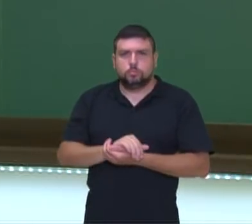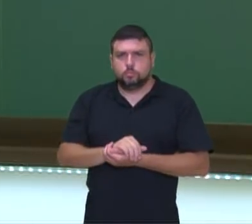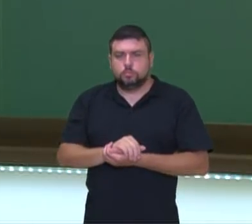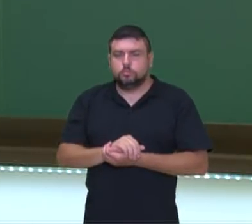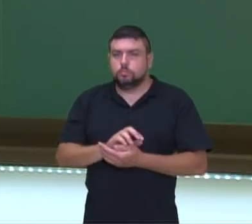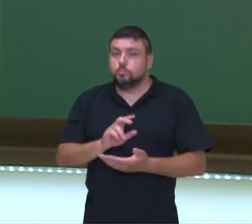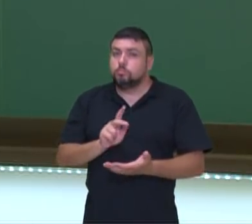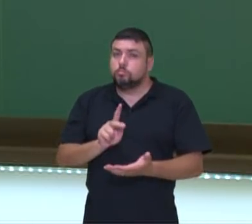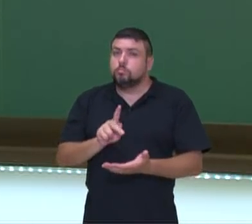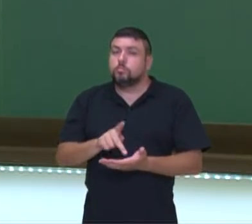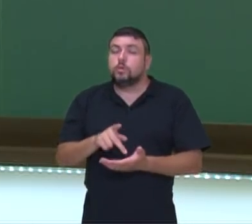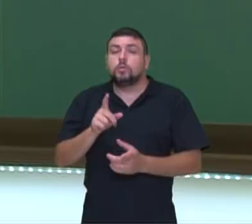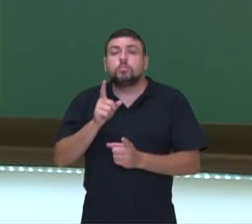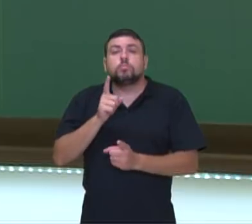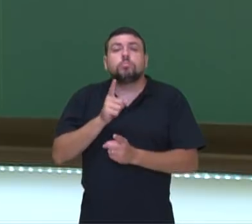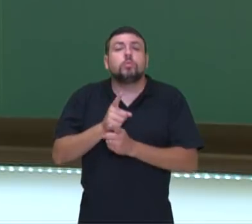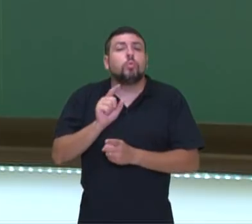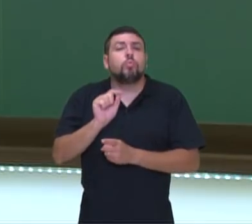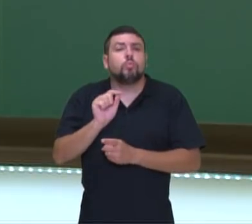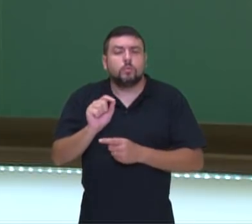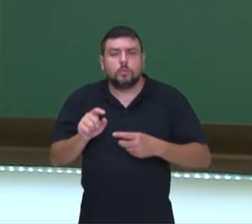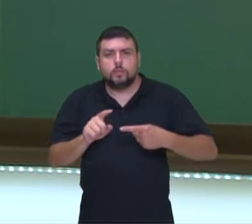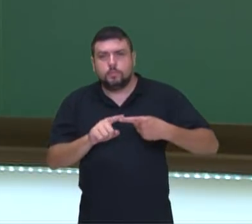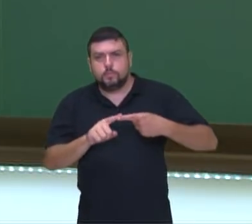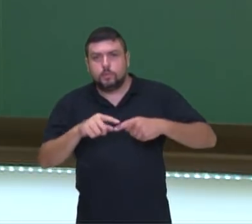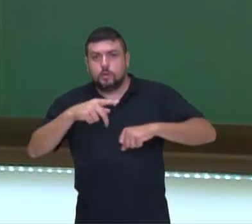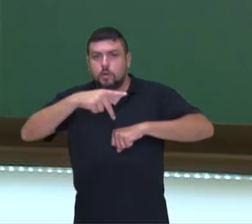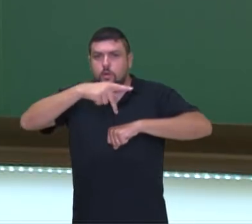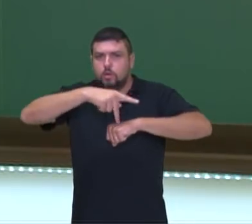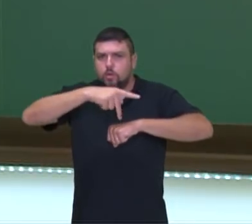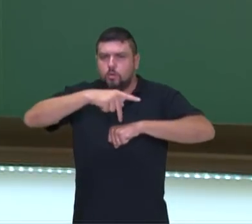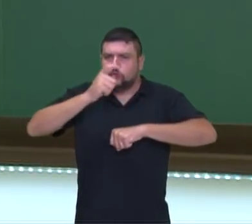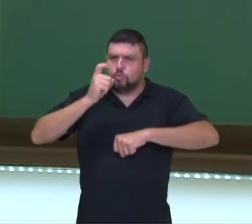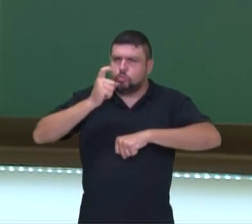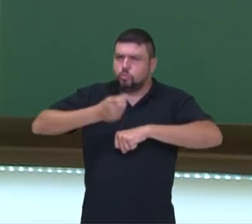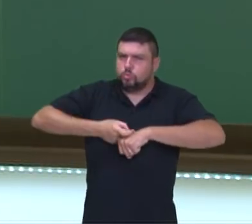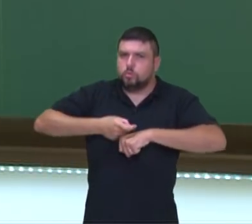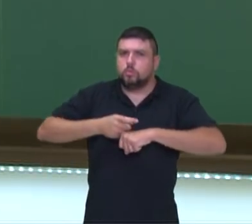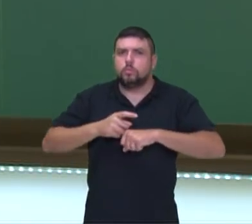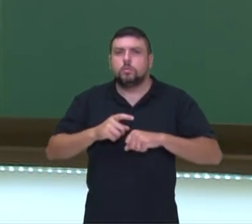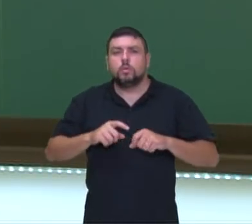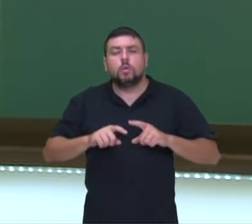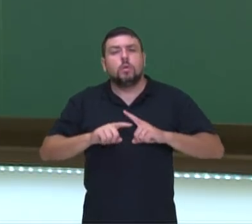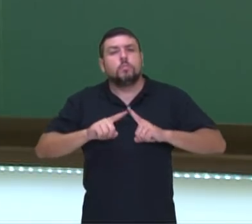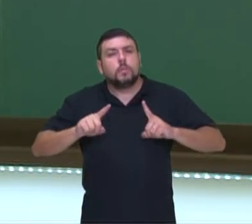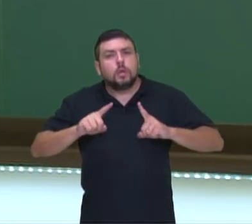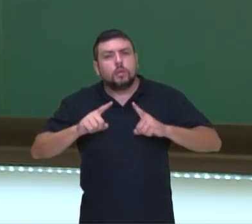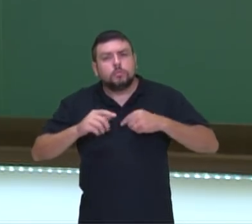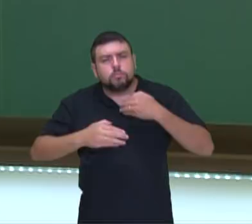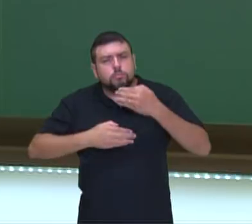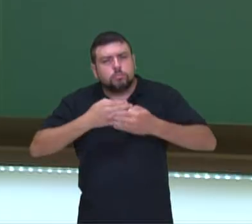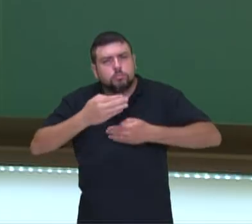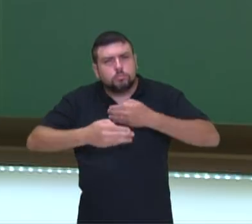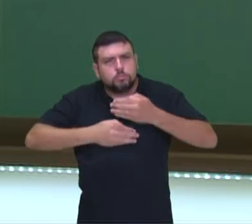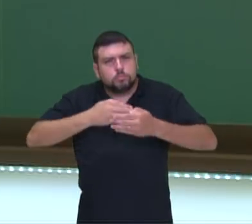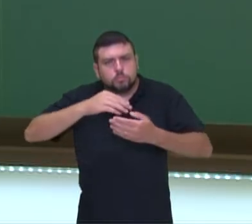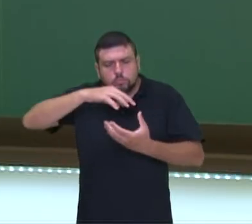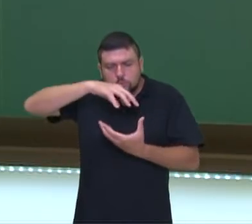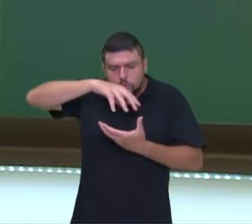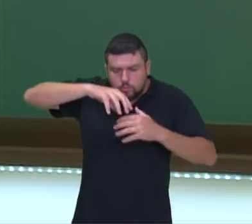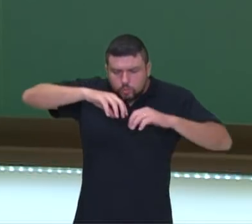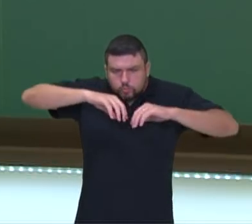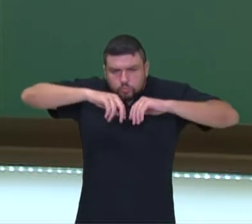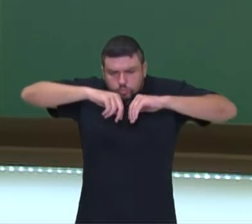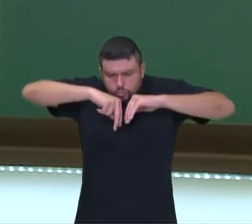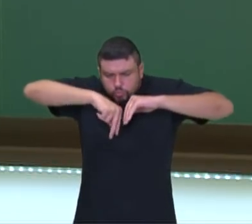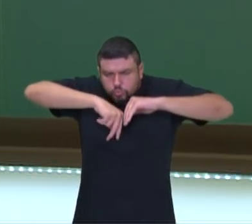nós encontraremos o quê? Rochas no estado sólido, mas chegaria algum momento que nós encontraríamos material num estado